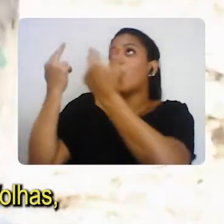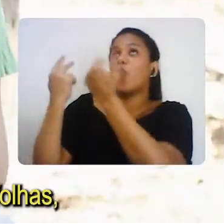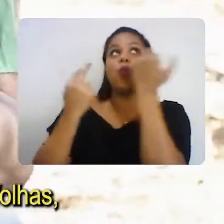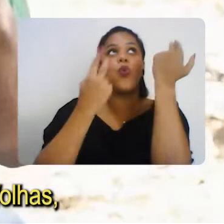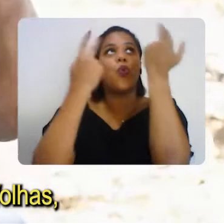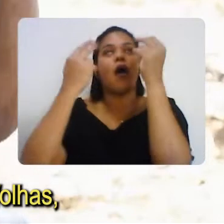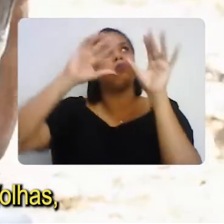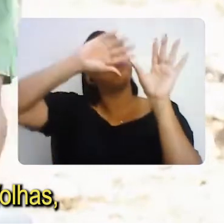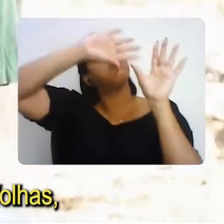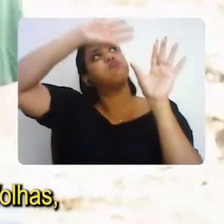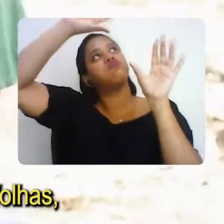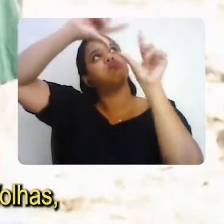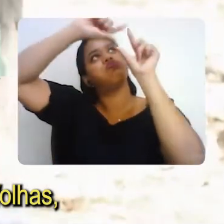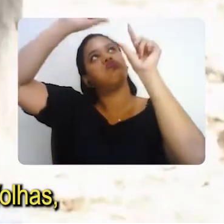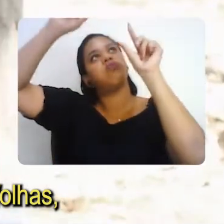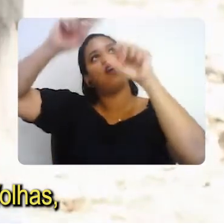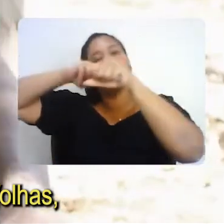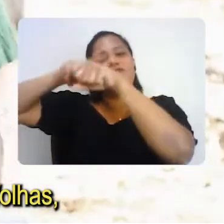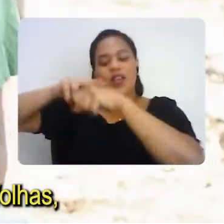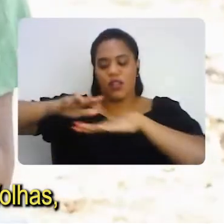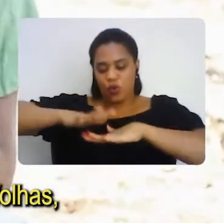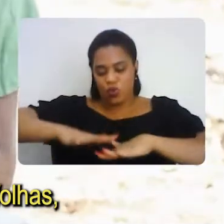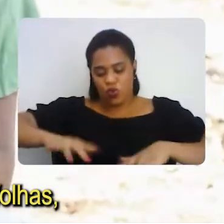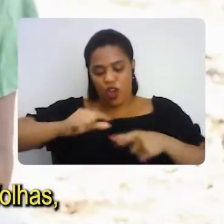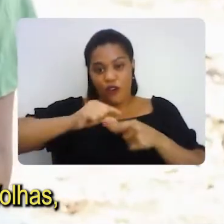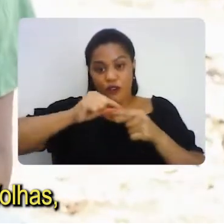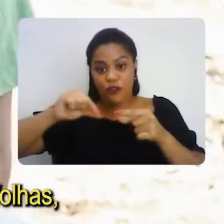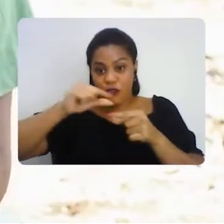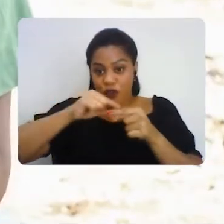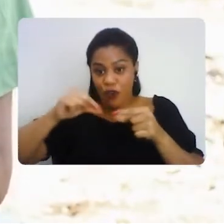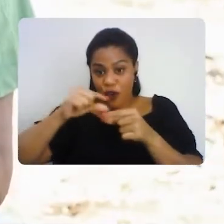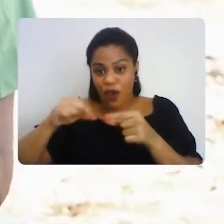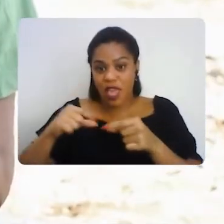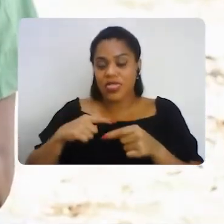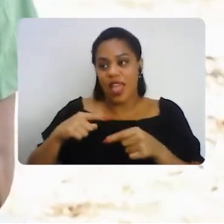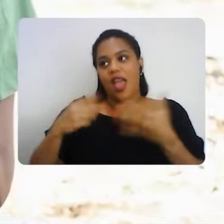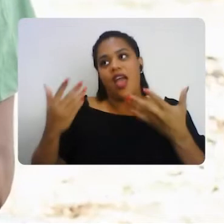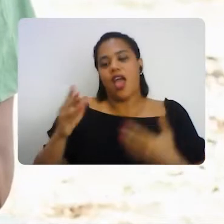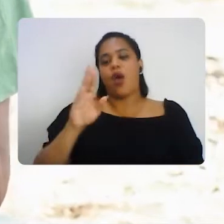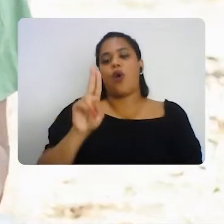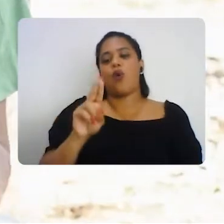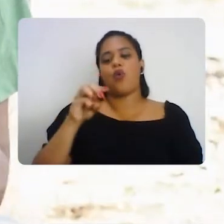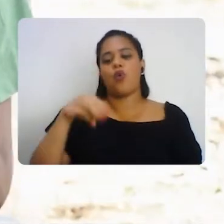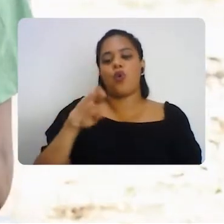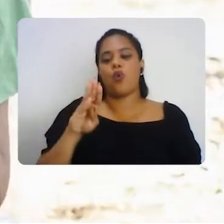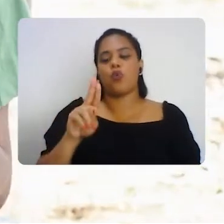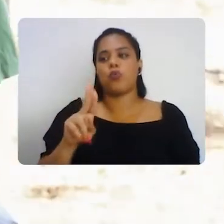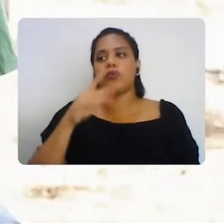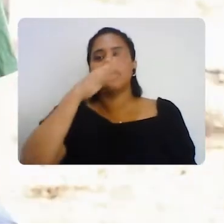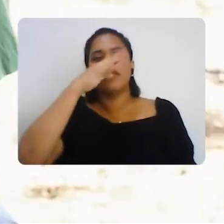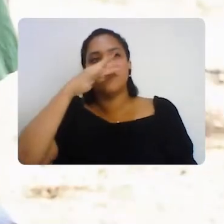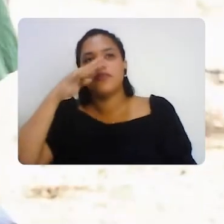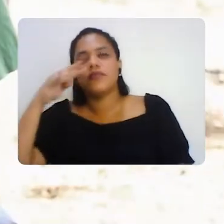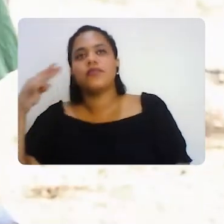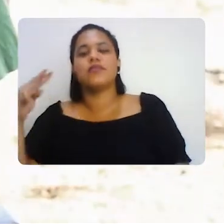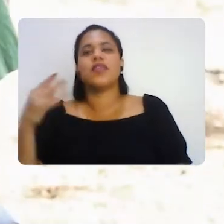essa copa verde, né, com o chão coalhado de folhas. No nosso caso era um buzeiro, então tinha frutos também, com o